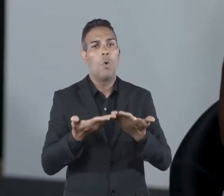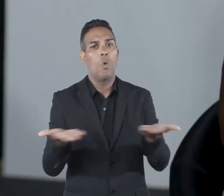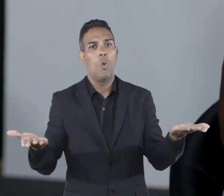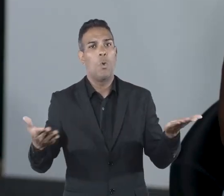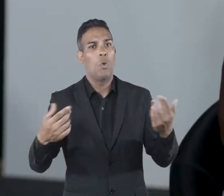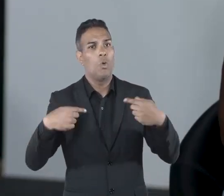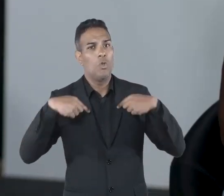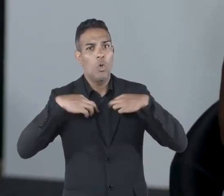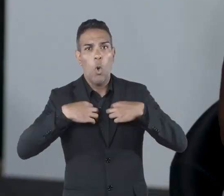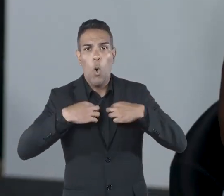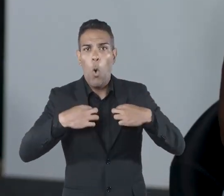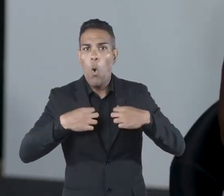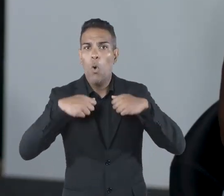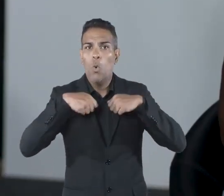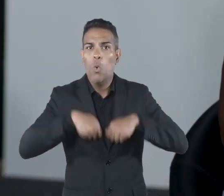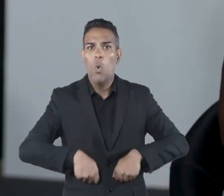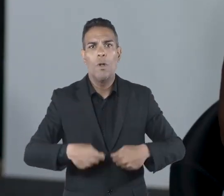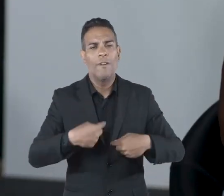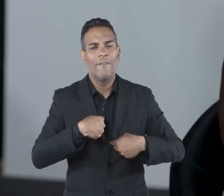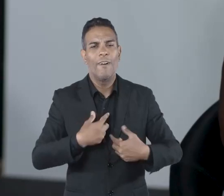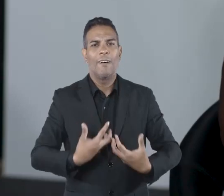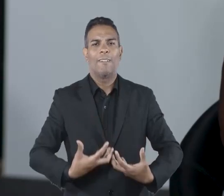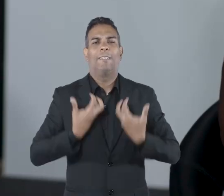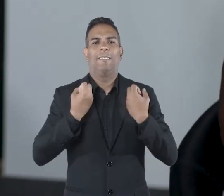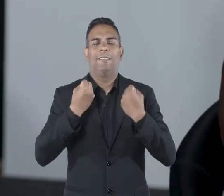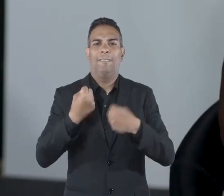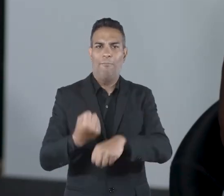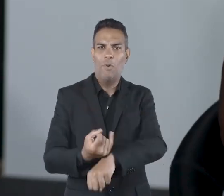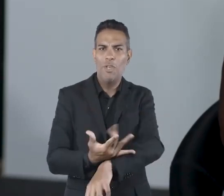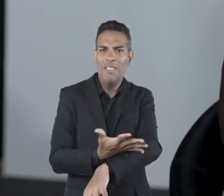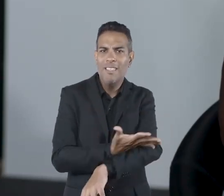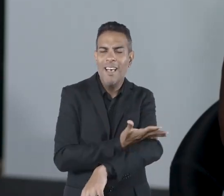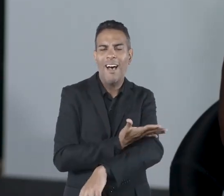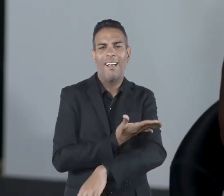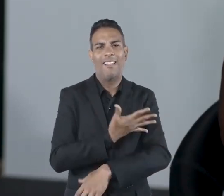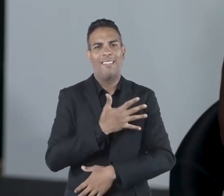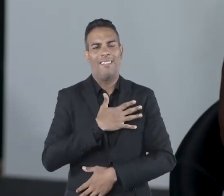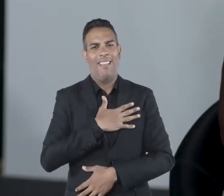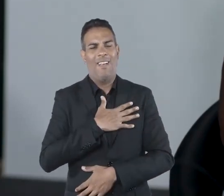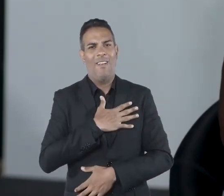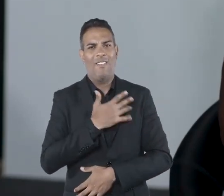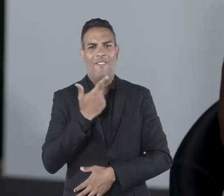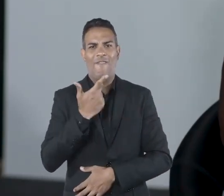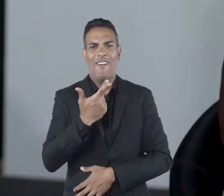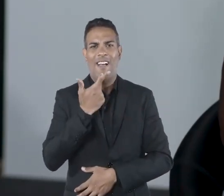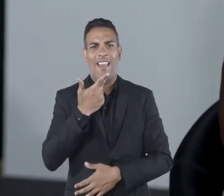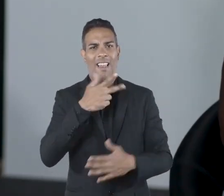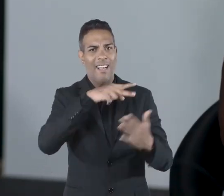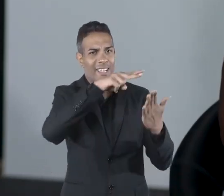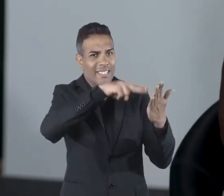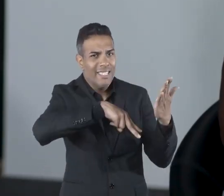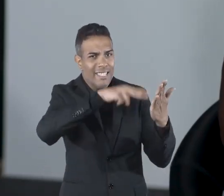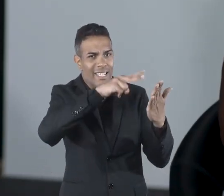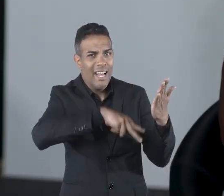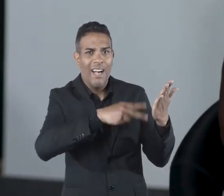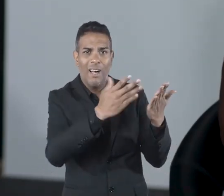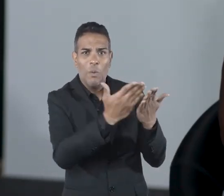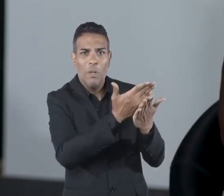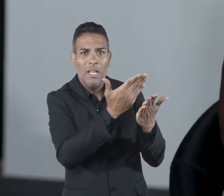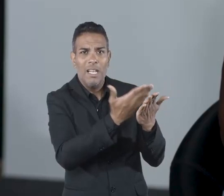a sua vida, muito delas apenas com a roupa do corpo. Então eu fico até um pouco